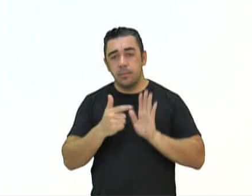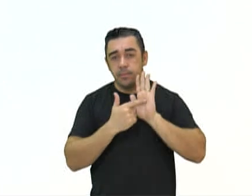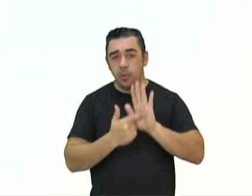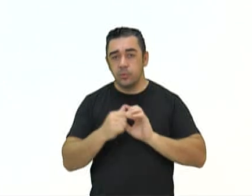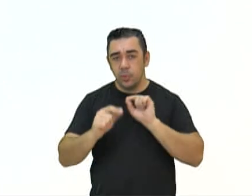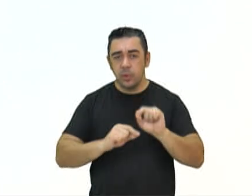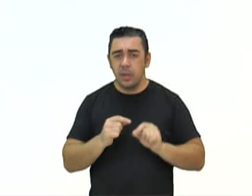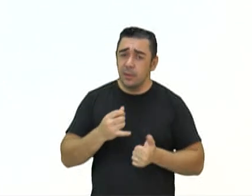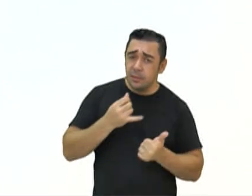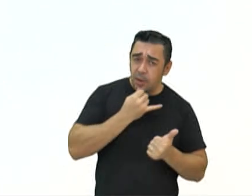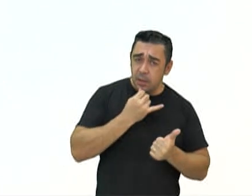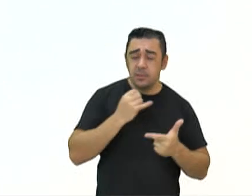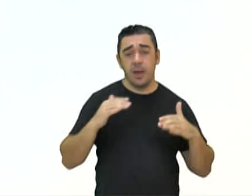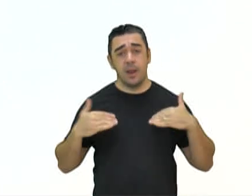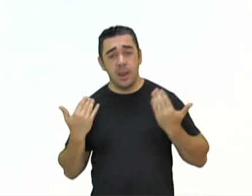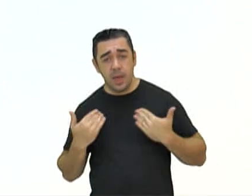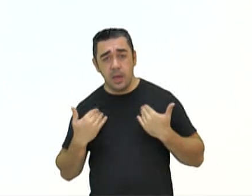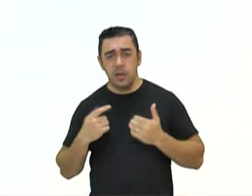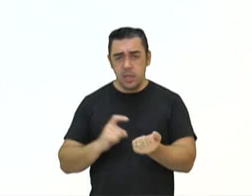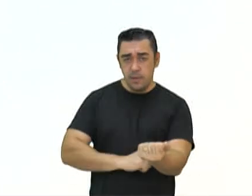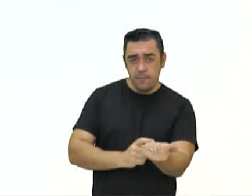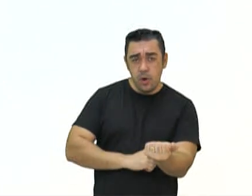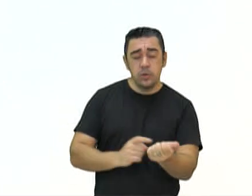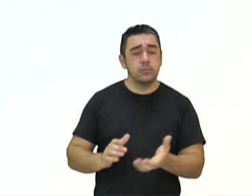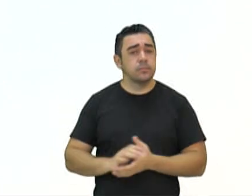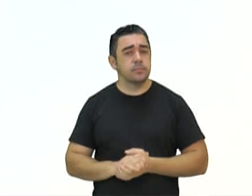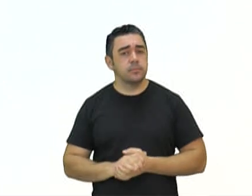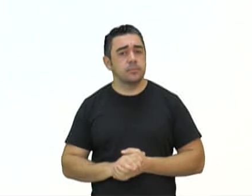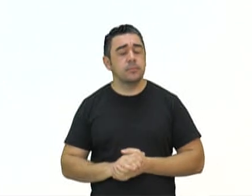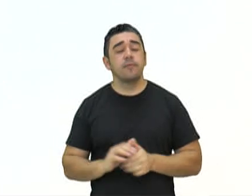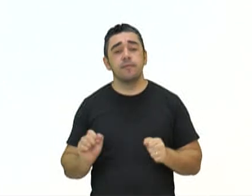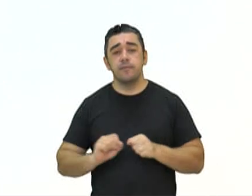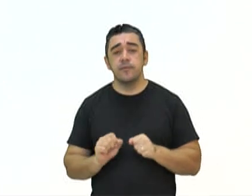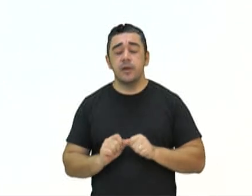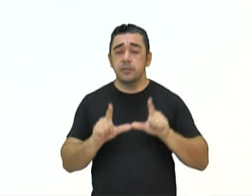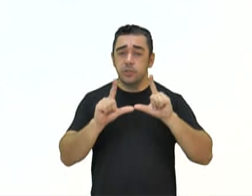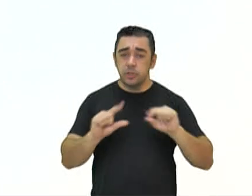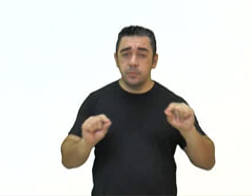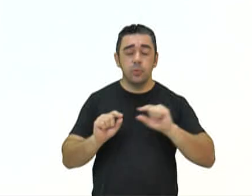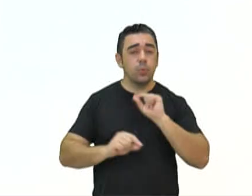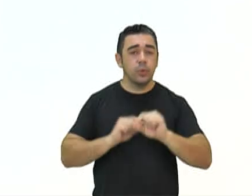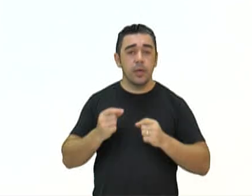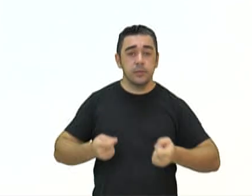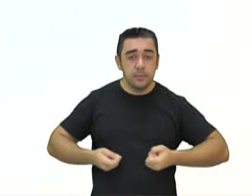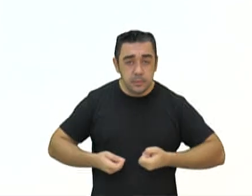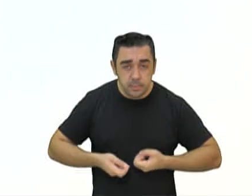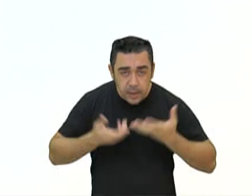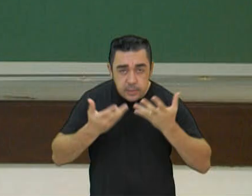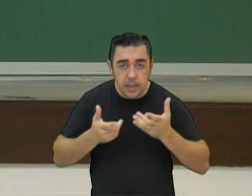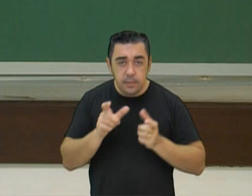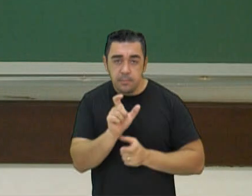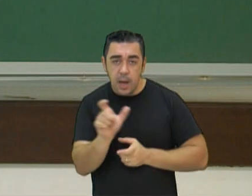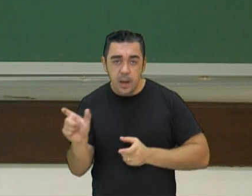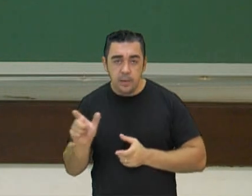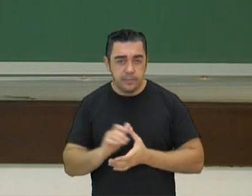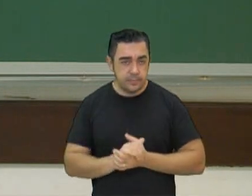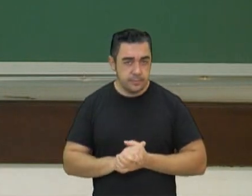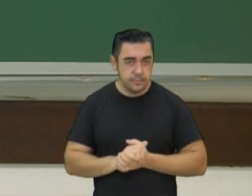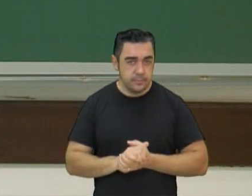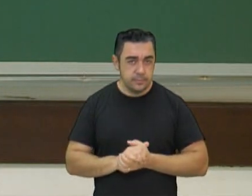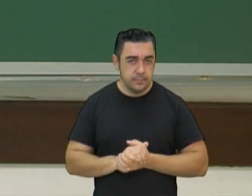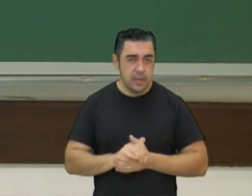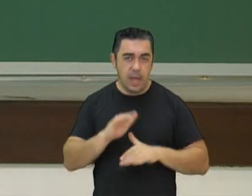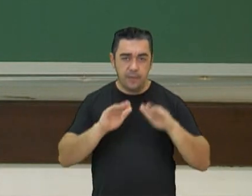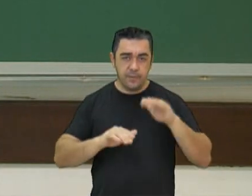a pessoa está triste, alegre, nervosa, o que reduz a capacidade de expressar verbalmente esses sentimentos. Então, a gente